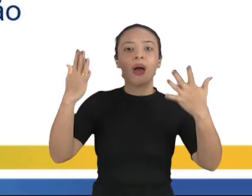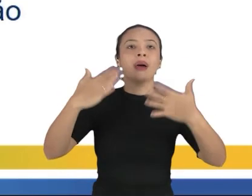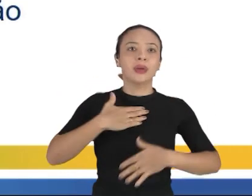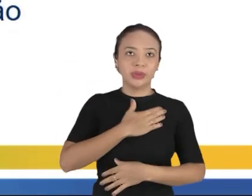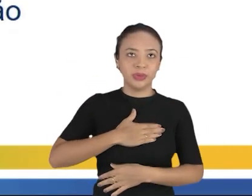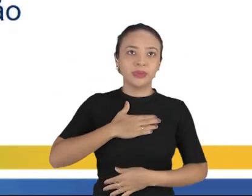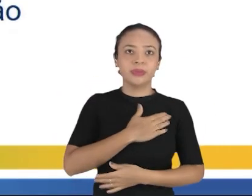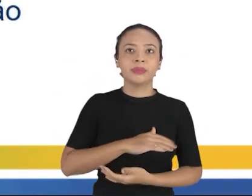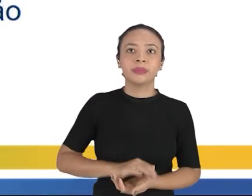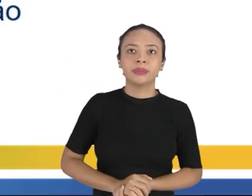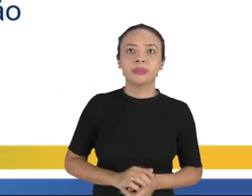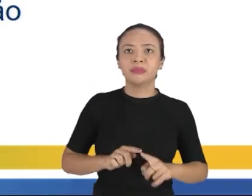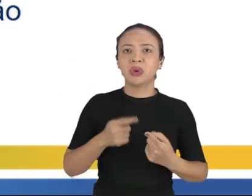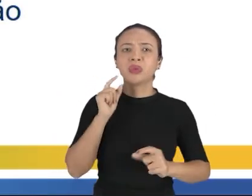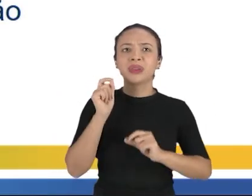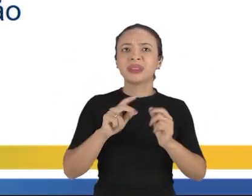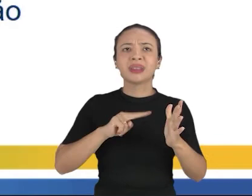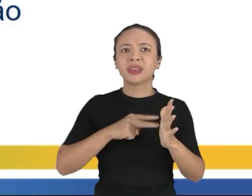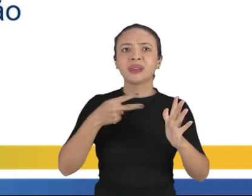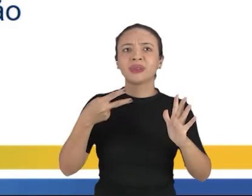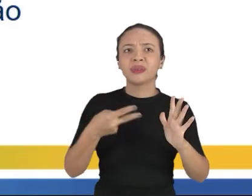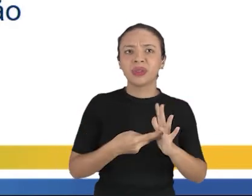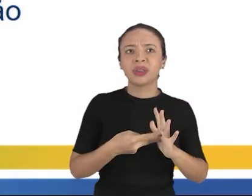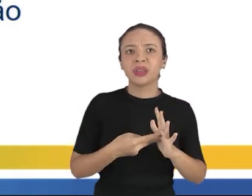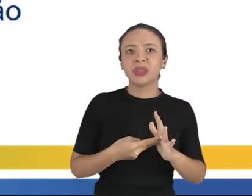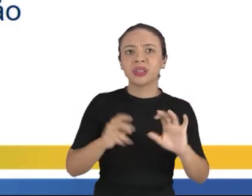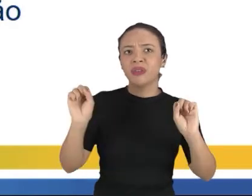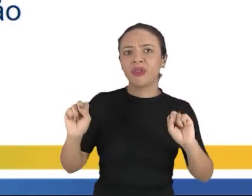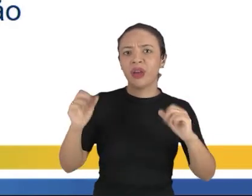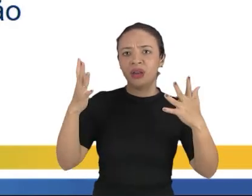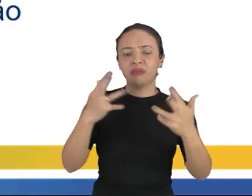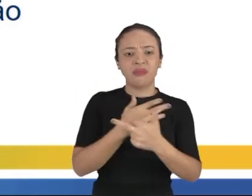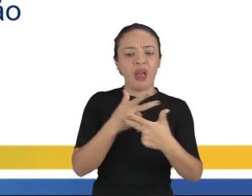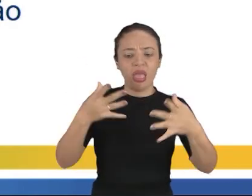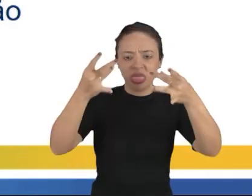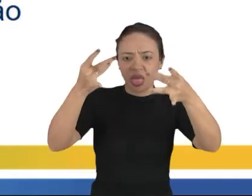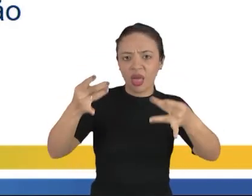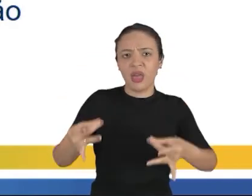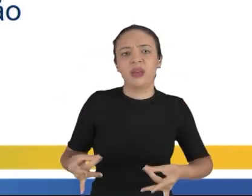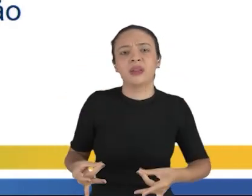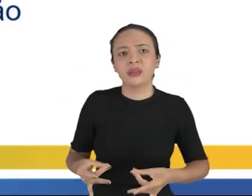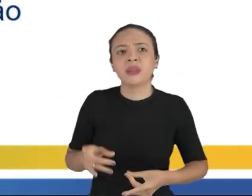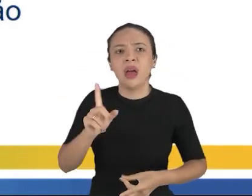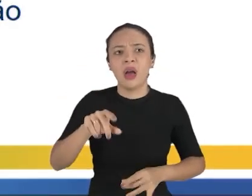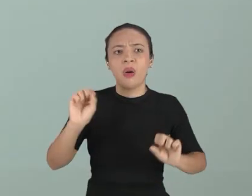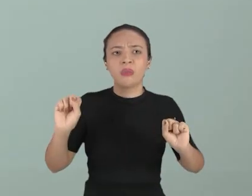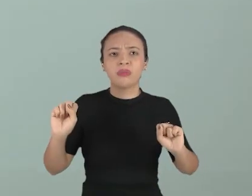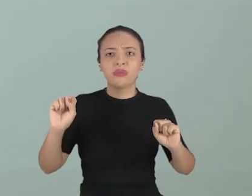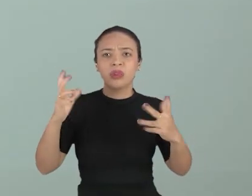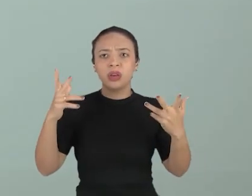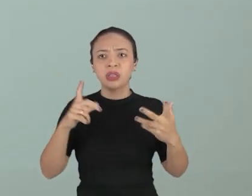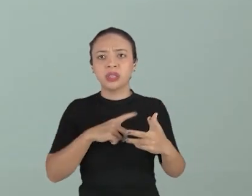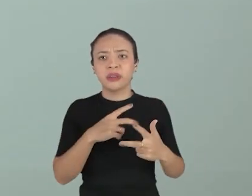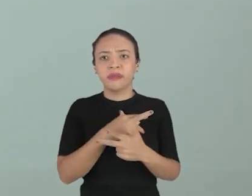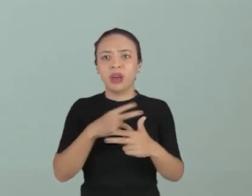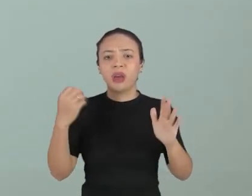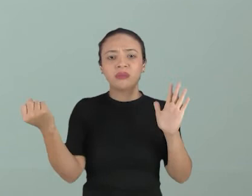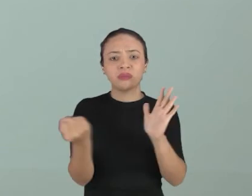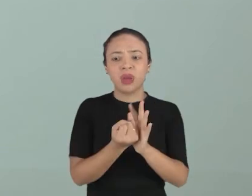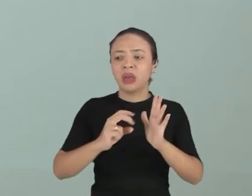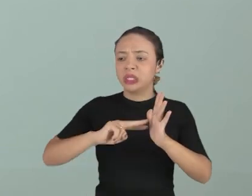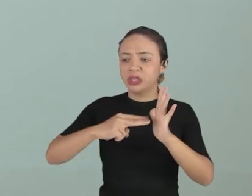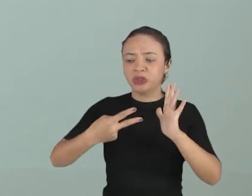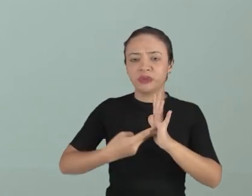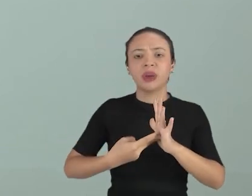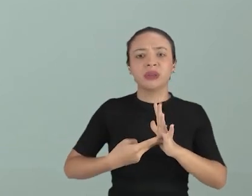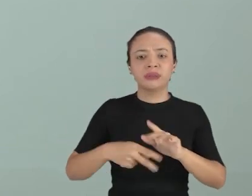o que está envolvido no Halloween? Muitos detalhes. O Halloween é uma festa de muitas simbologias, né? Ela